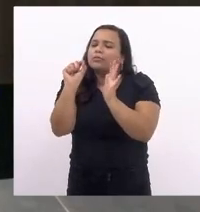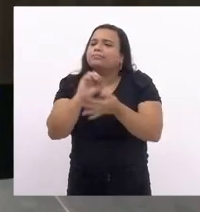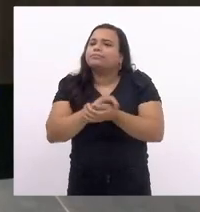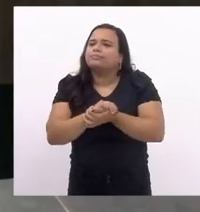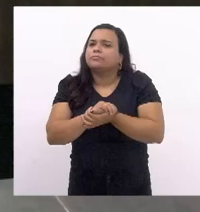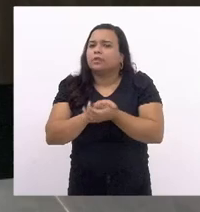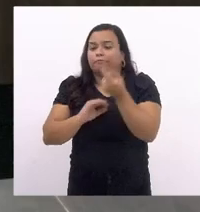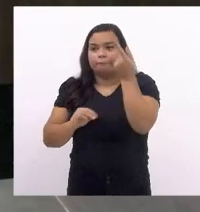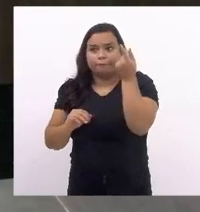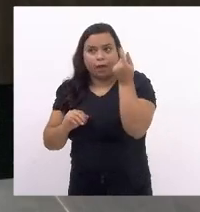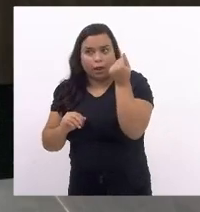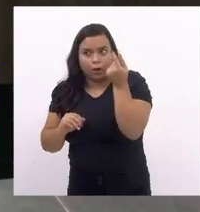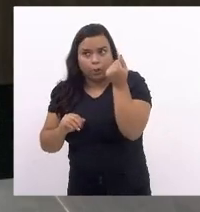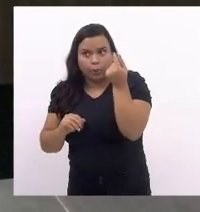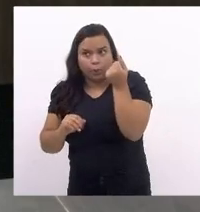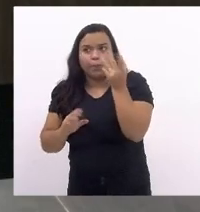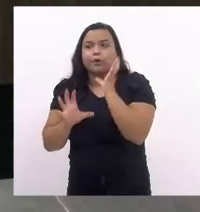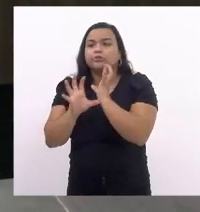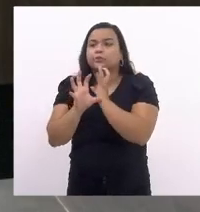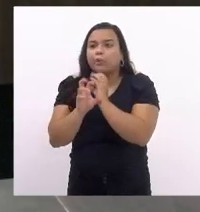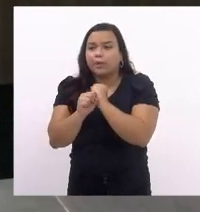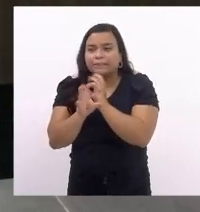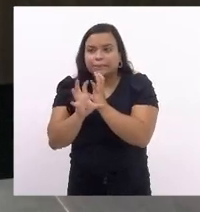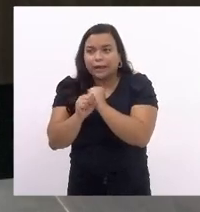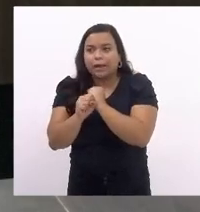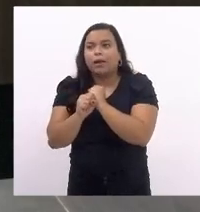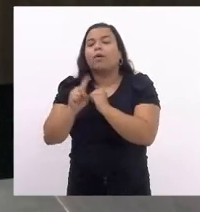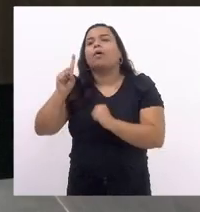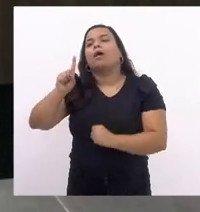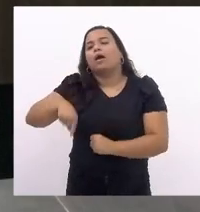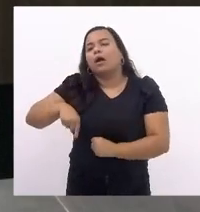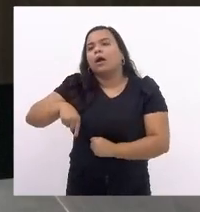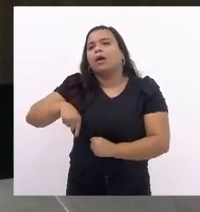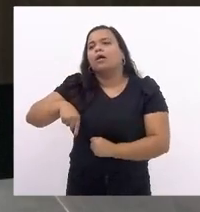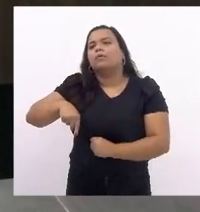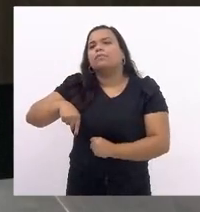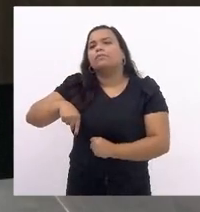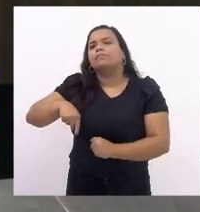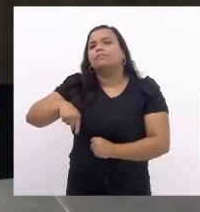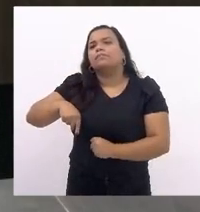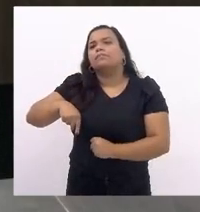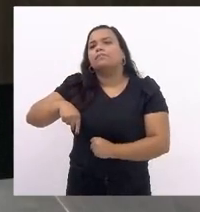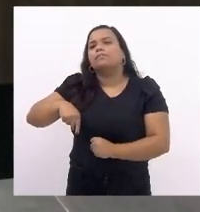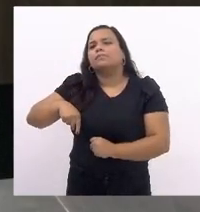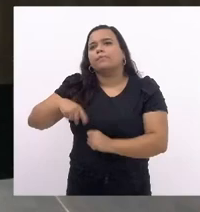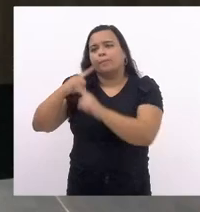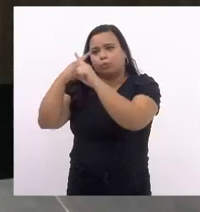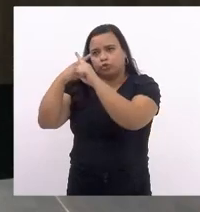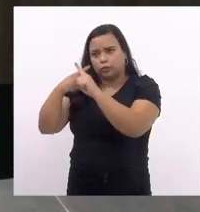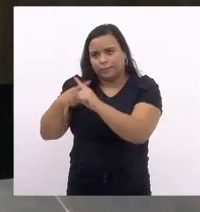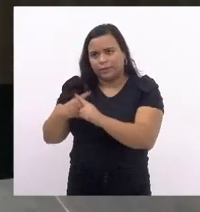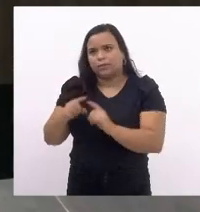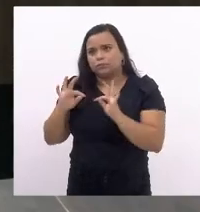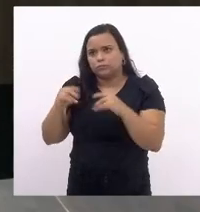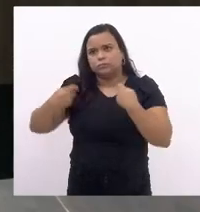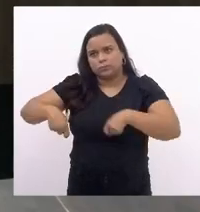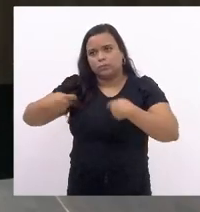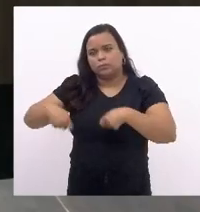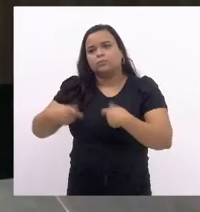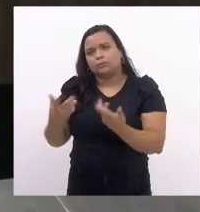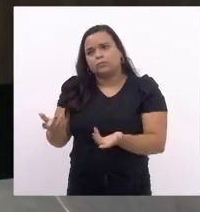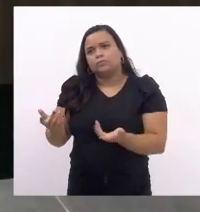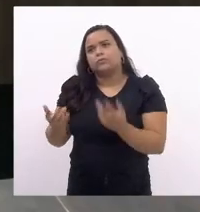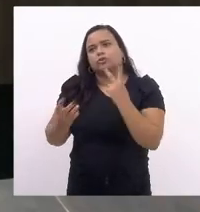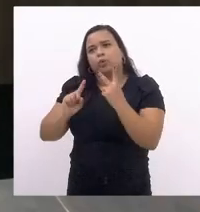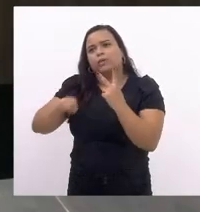o valor total será de, vamos multiplicar tudo, dá 40 milhões, por